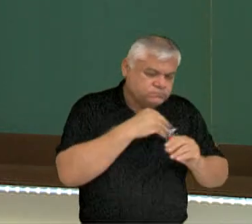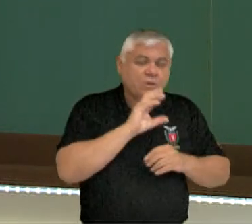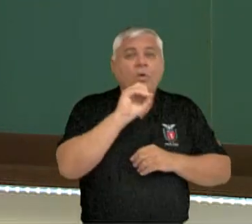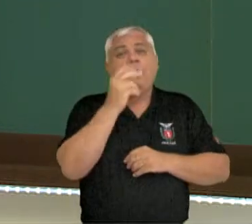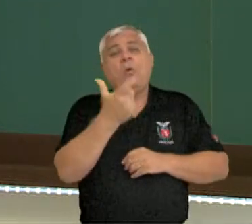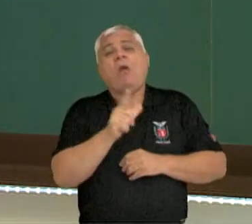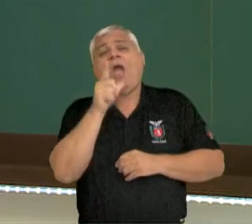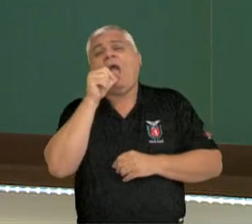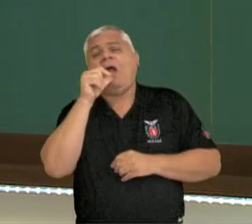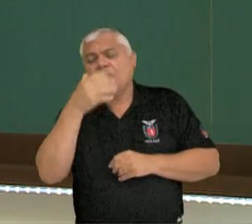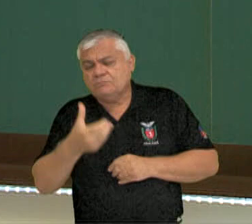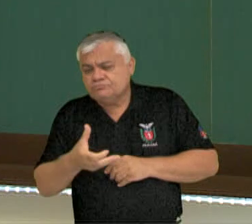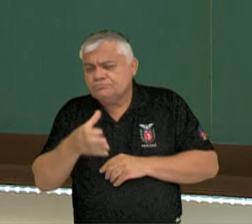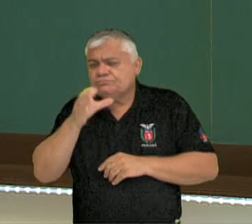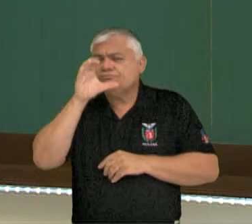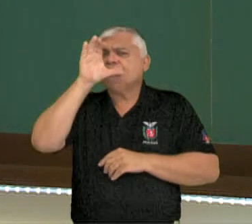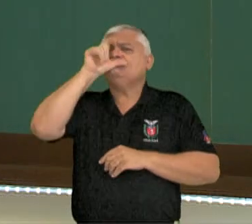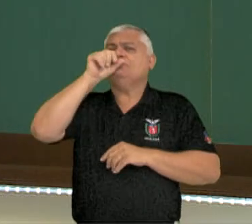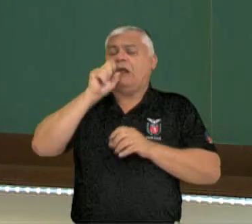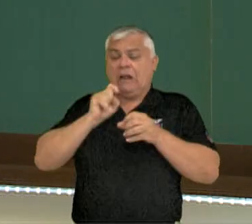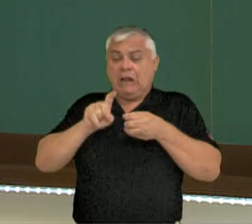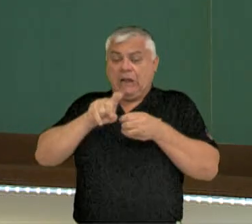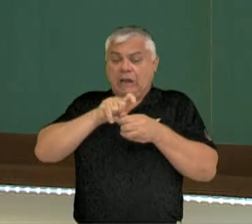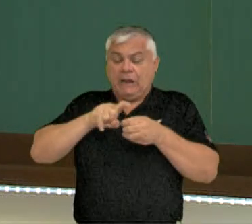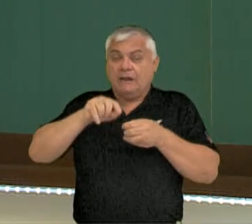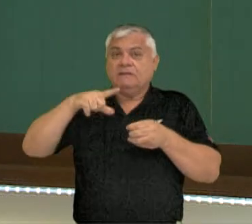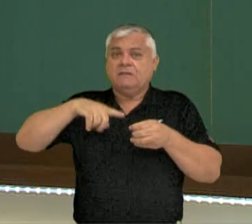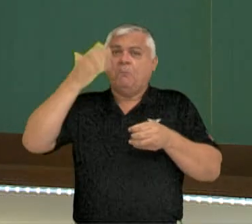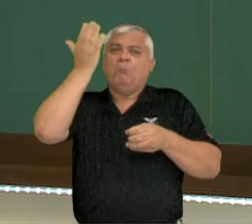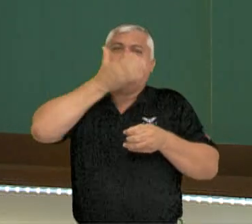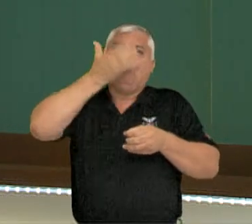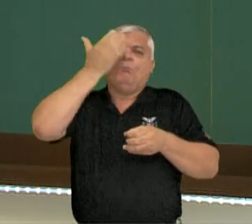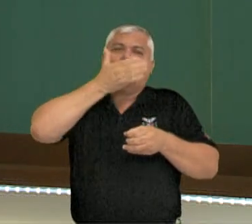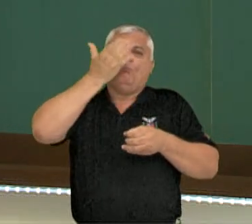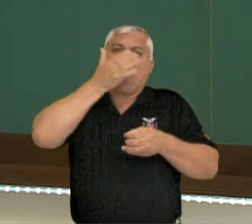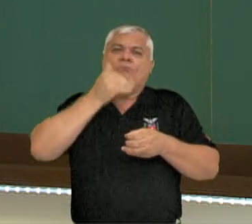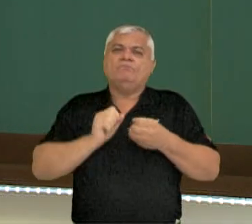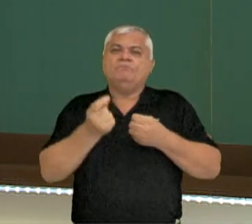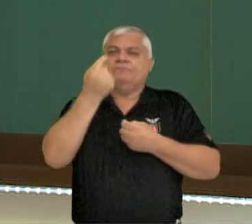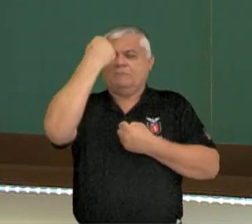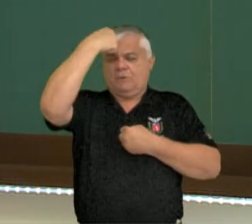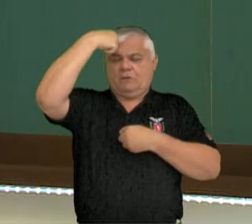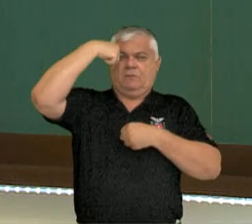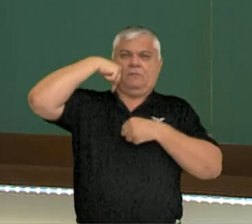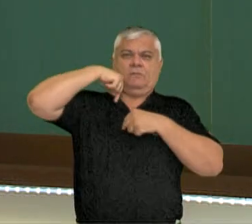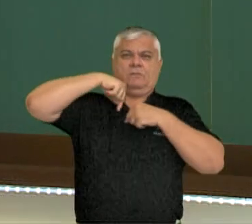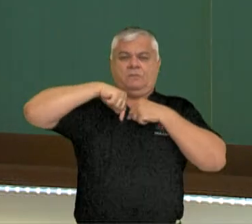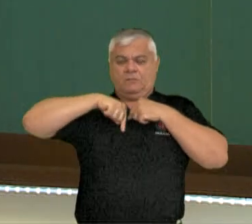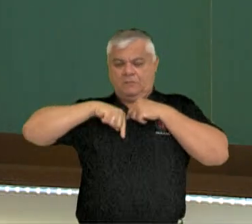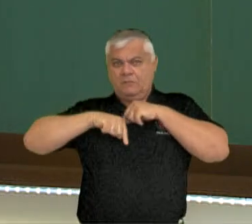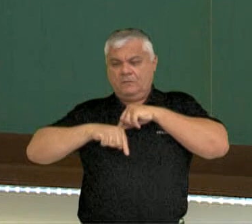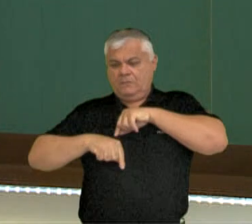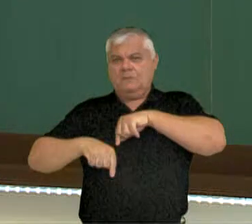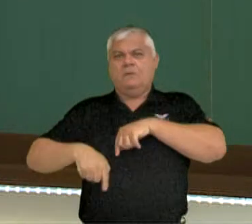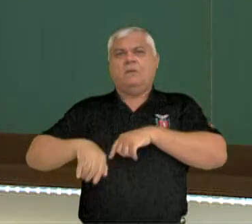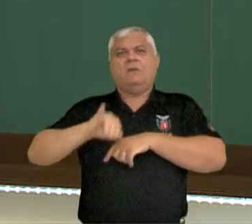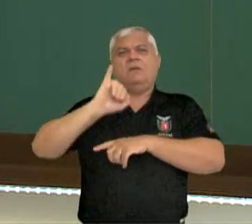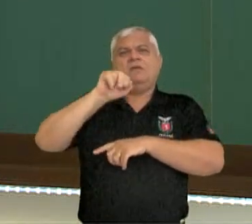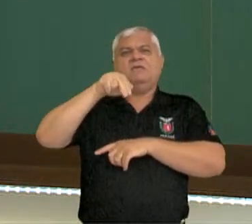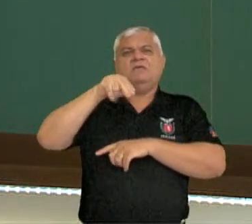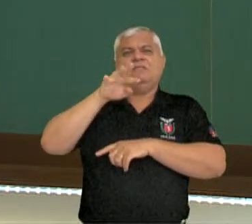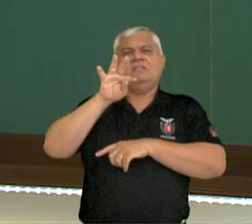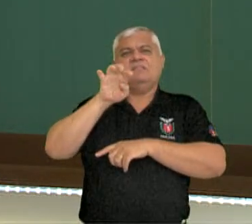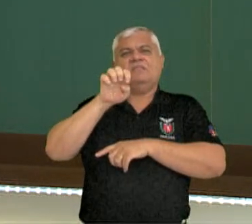água potável, né, com alguns cistos, esses cistos acabam entrando no intestino, né? E quando a